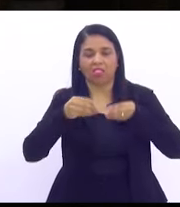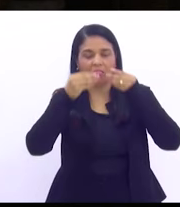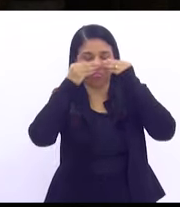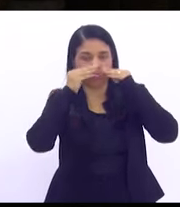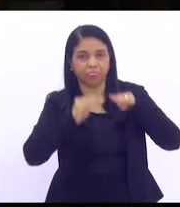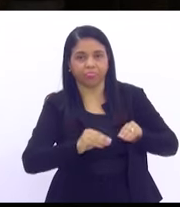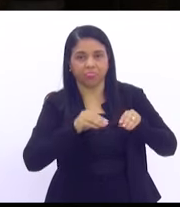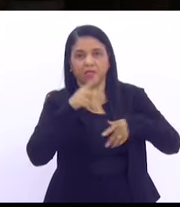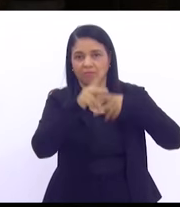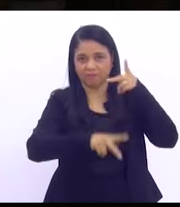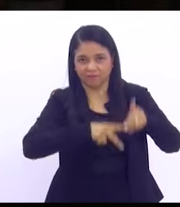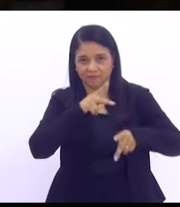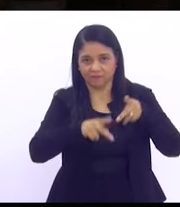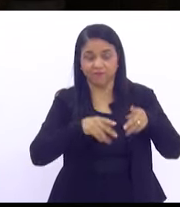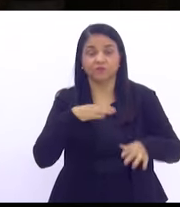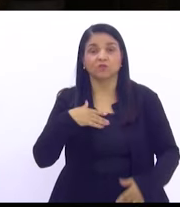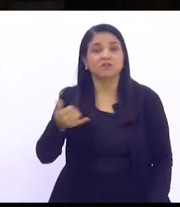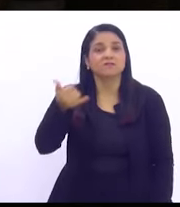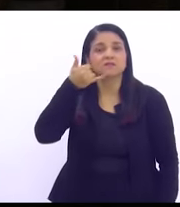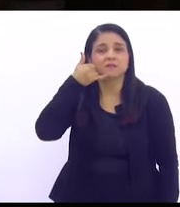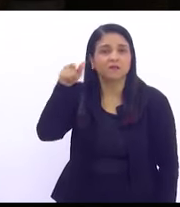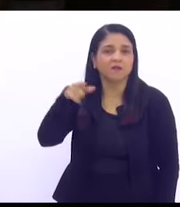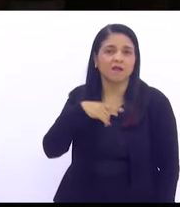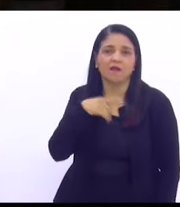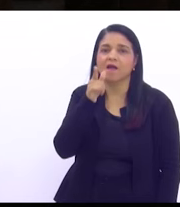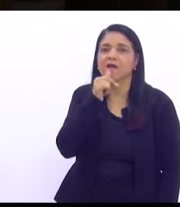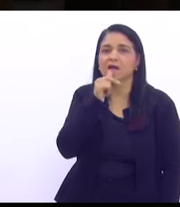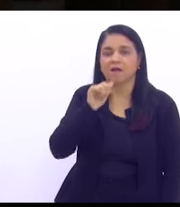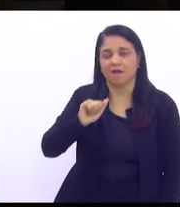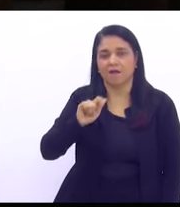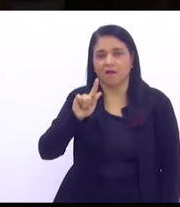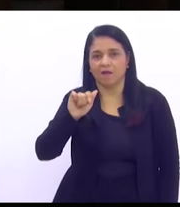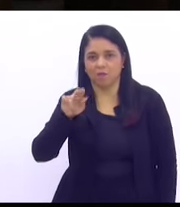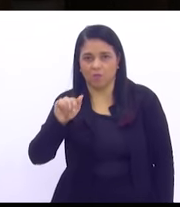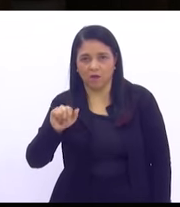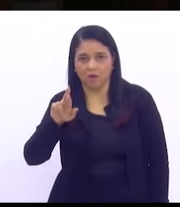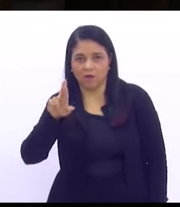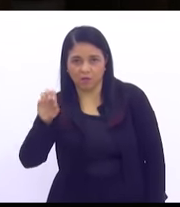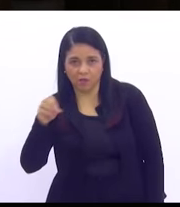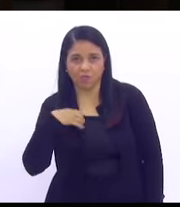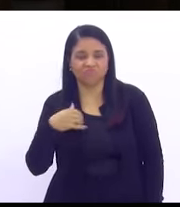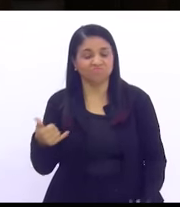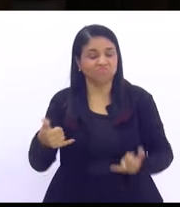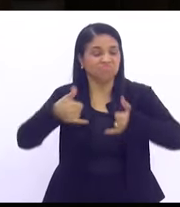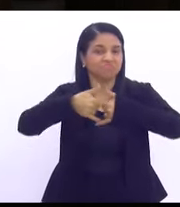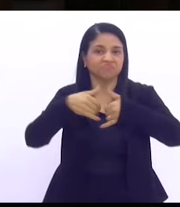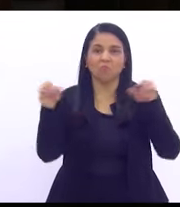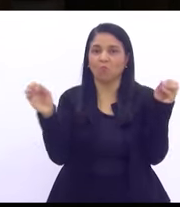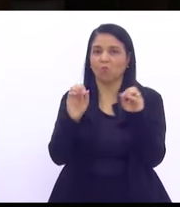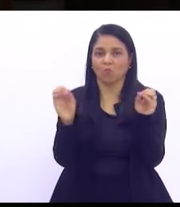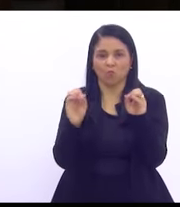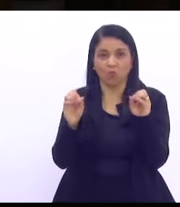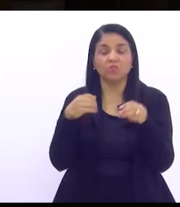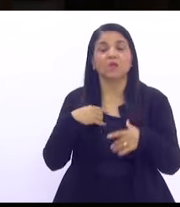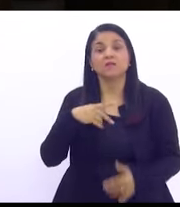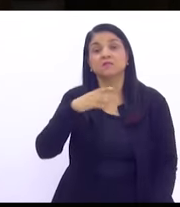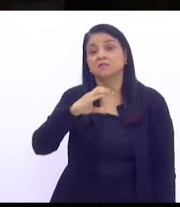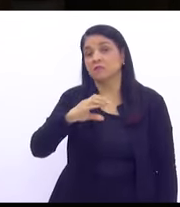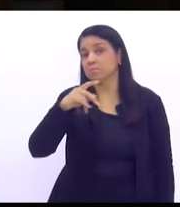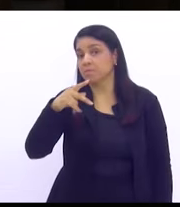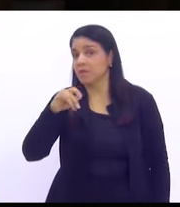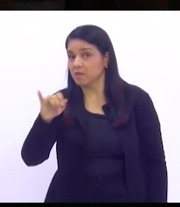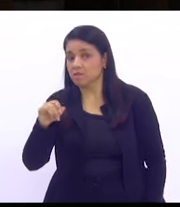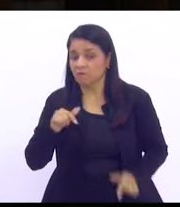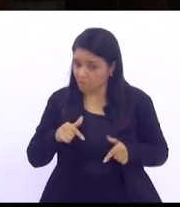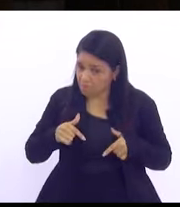Rios, que hoje eu já liguei e, infelizmente, não me atenderam. A CPI vai estar aí, nós vamos sim. Muito